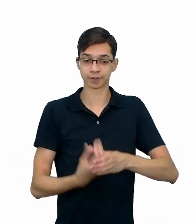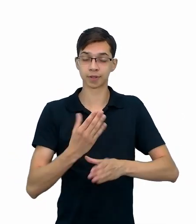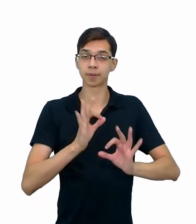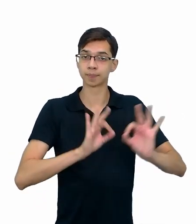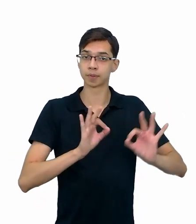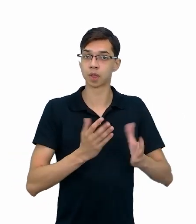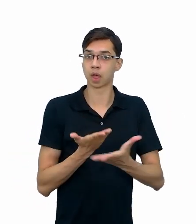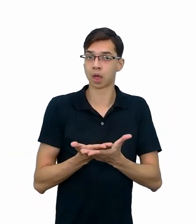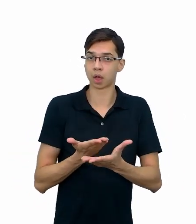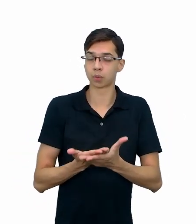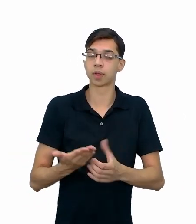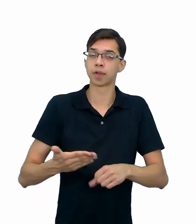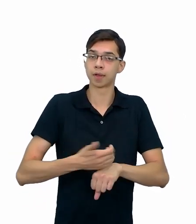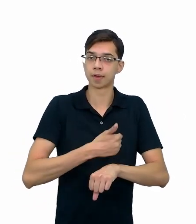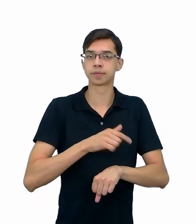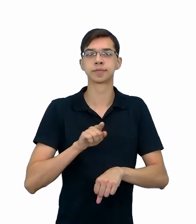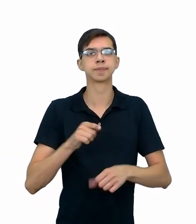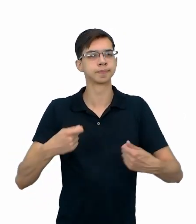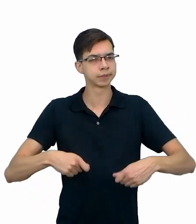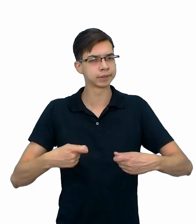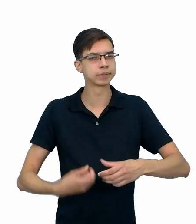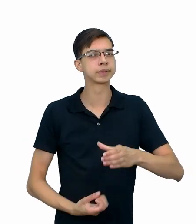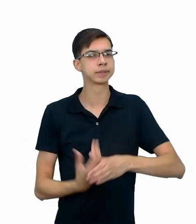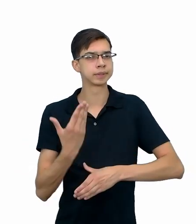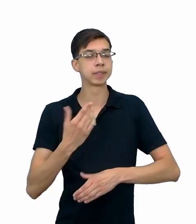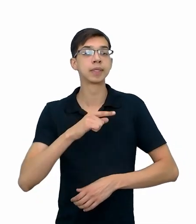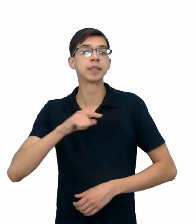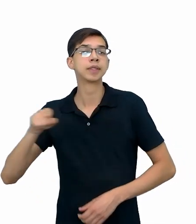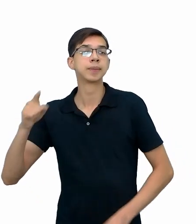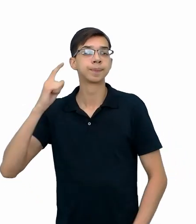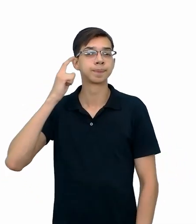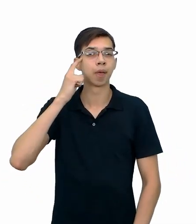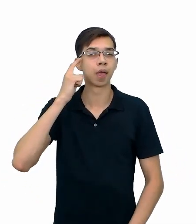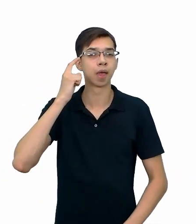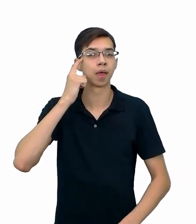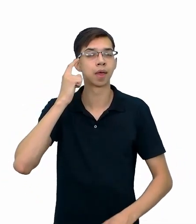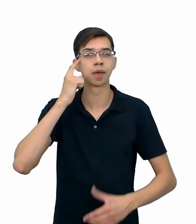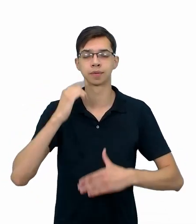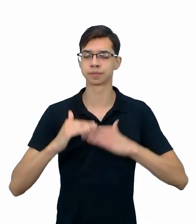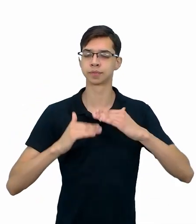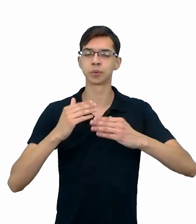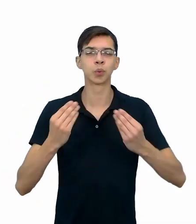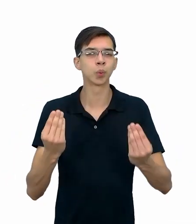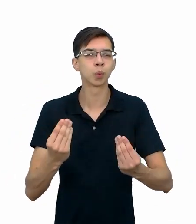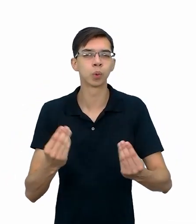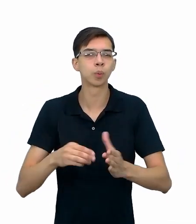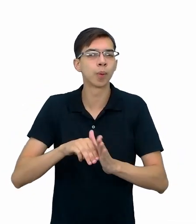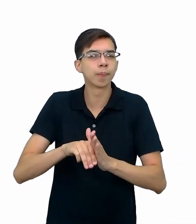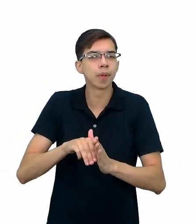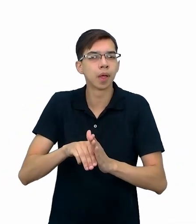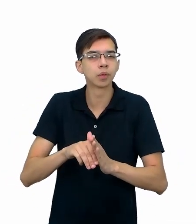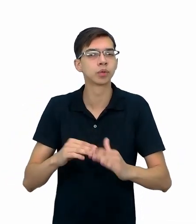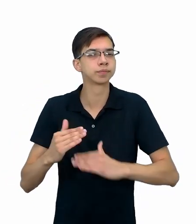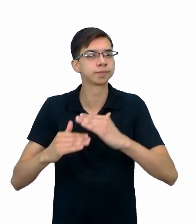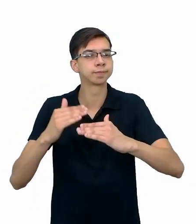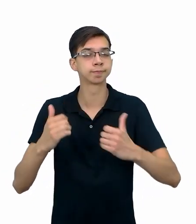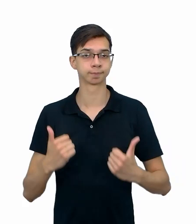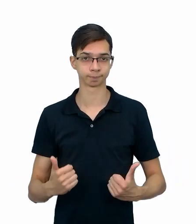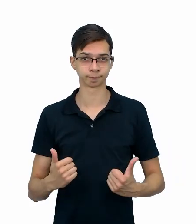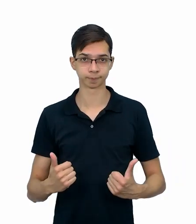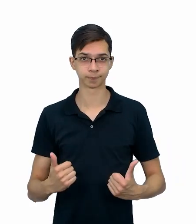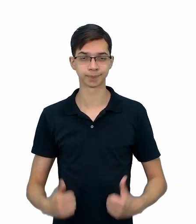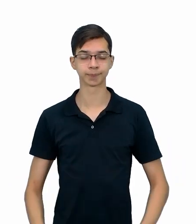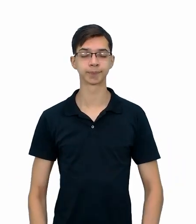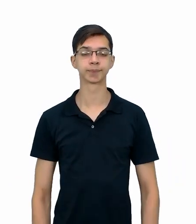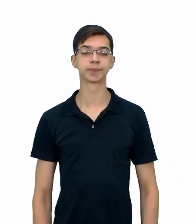de aula, né? Pensar em como desenvolver essa metodologia, tá? Bom, então